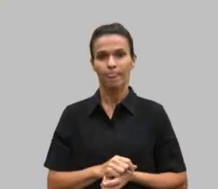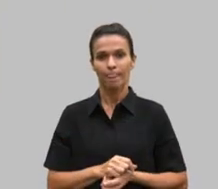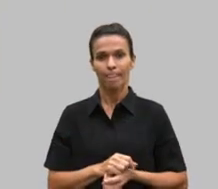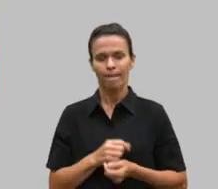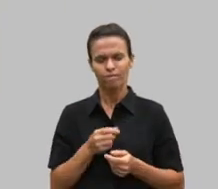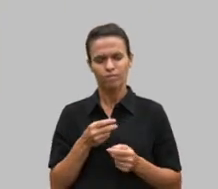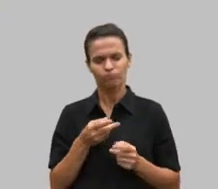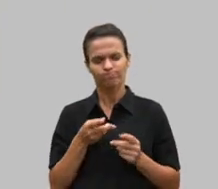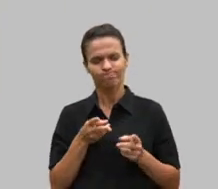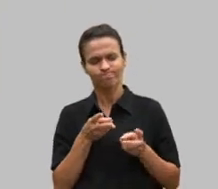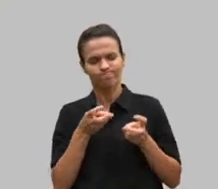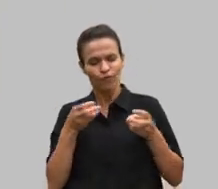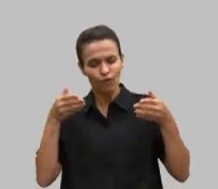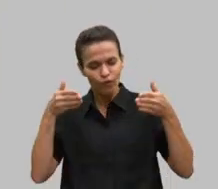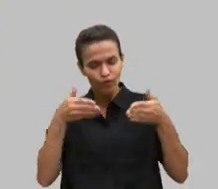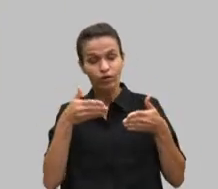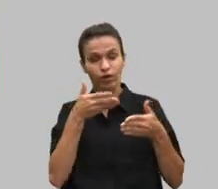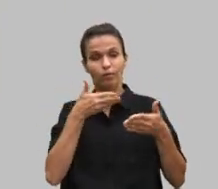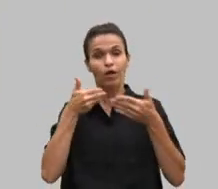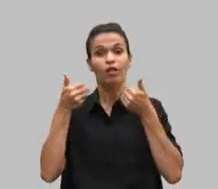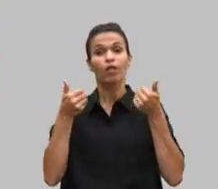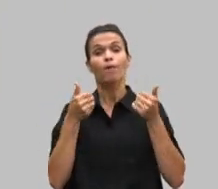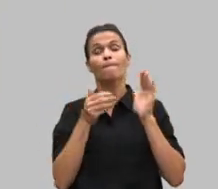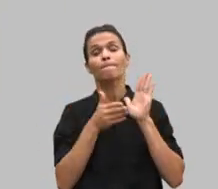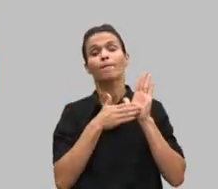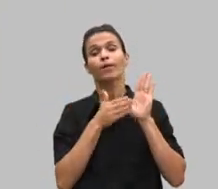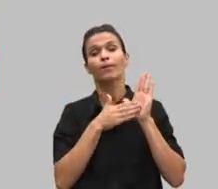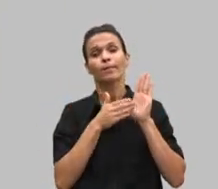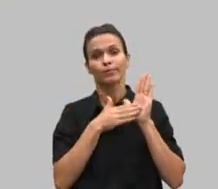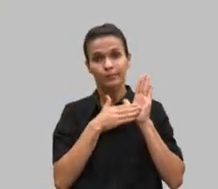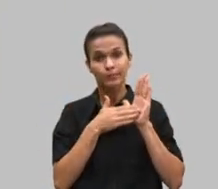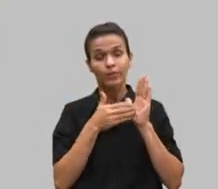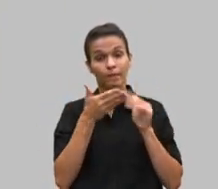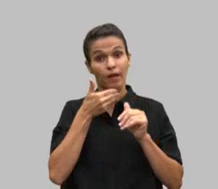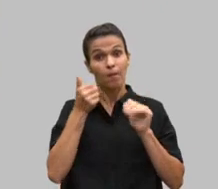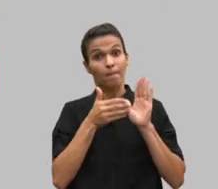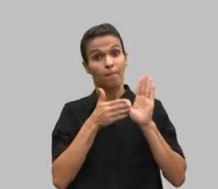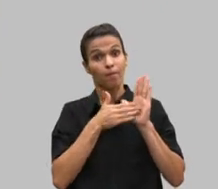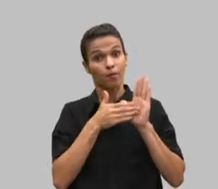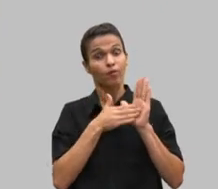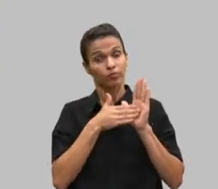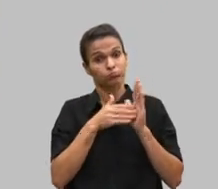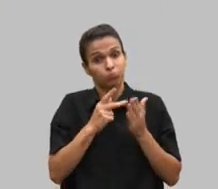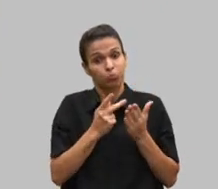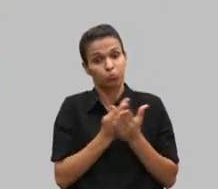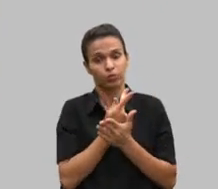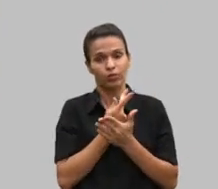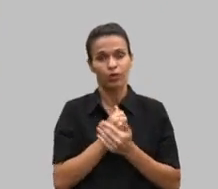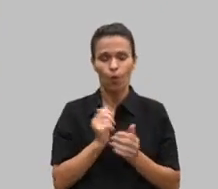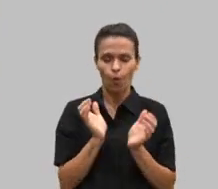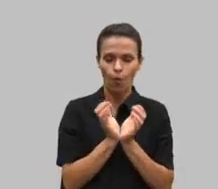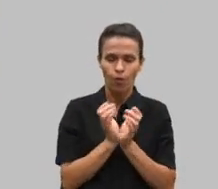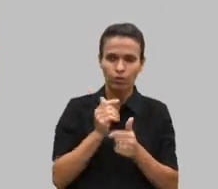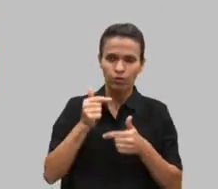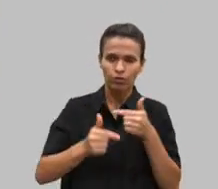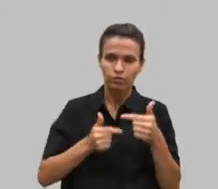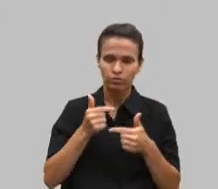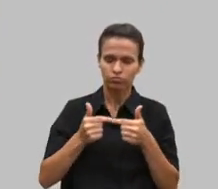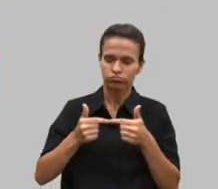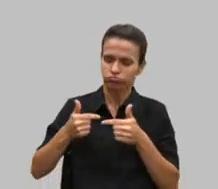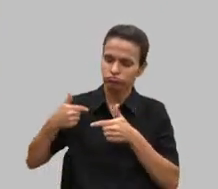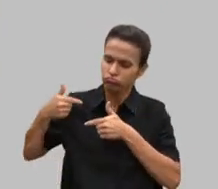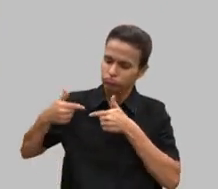contemplação da melhor proposta sempre visando a que a melhor proposta passasse grupo de trabalho se pedorou por um tempo